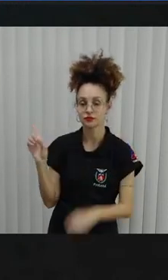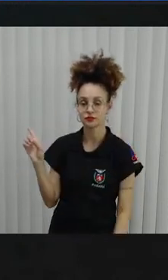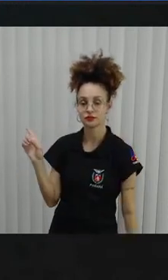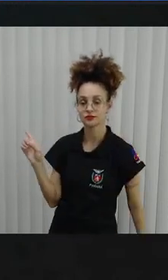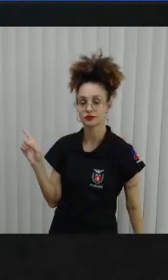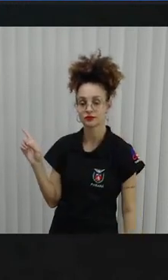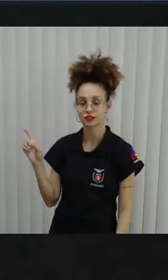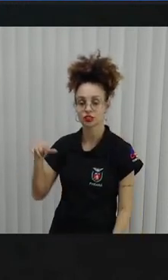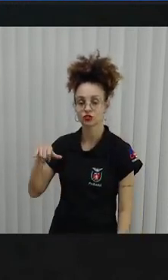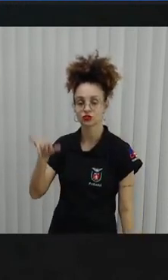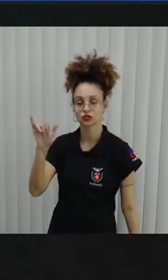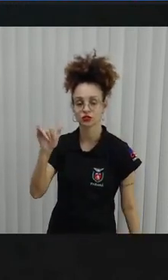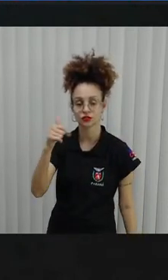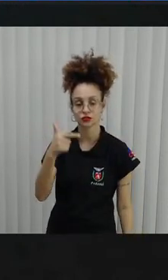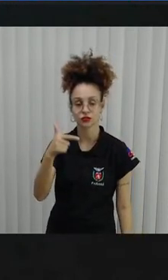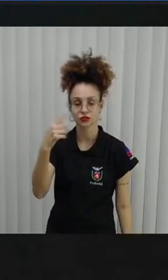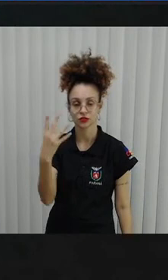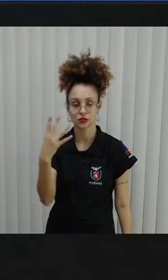o